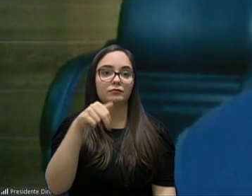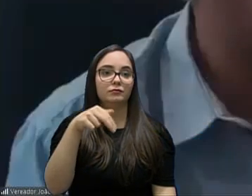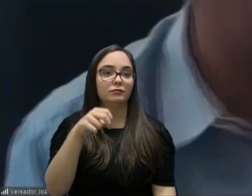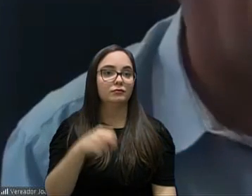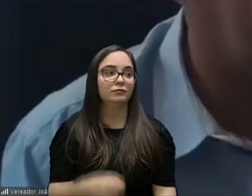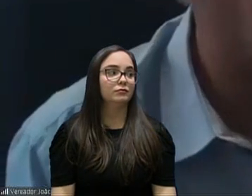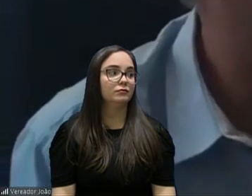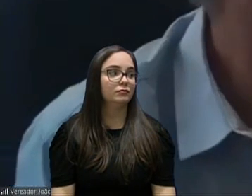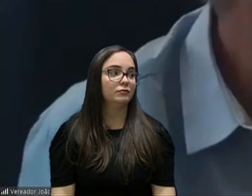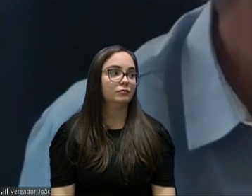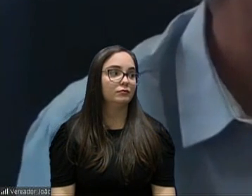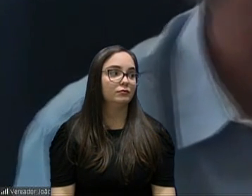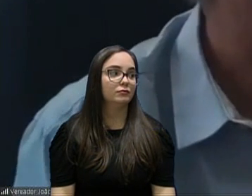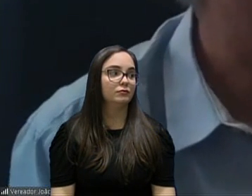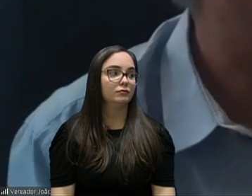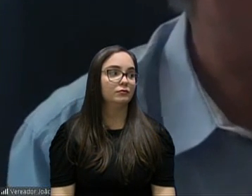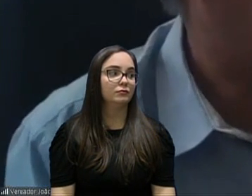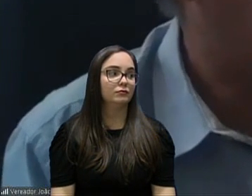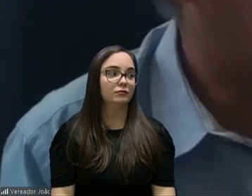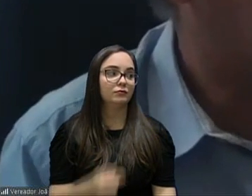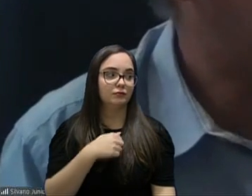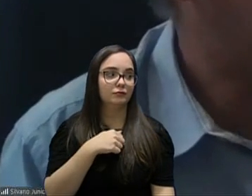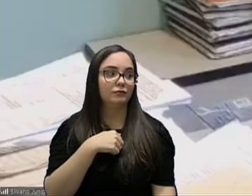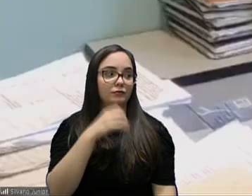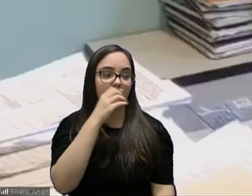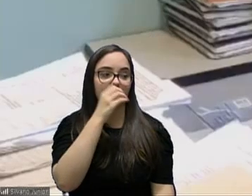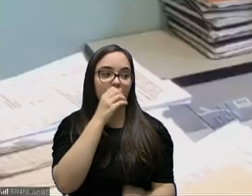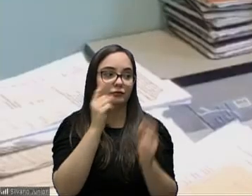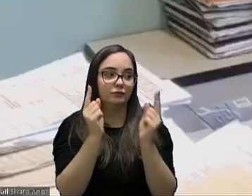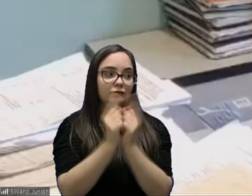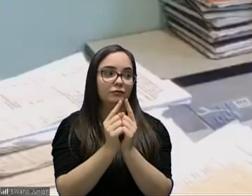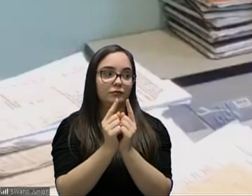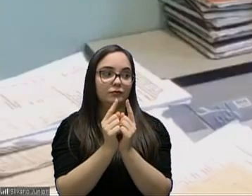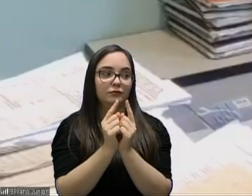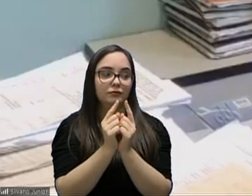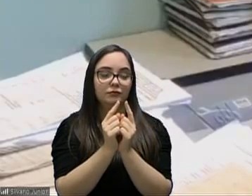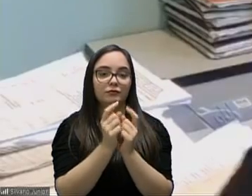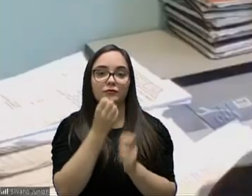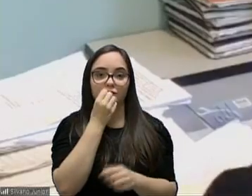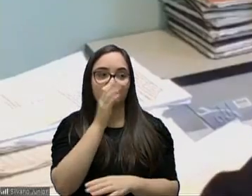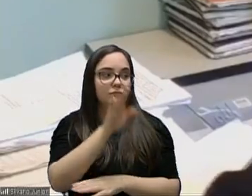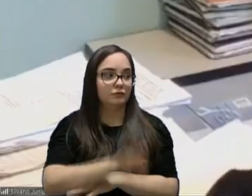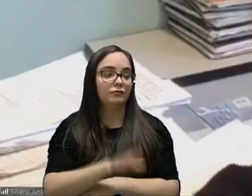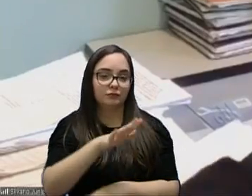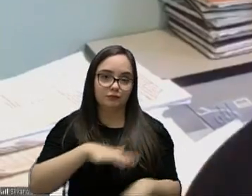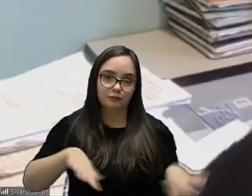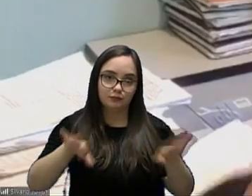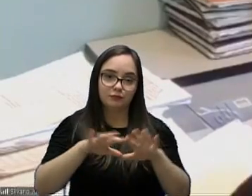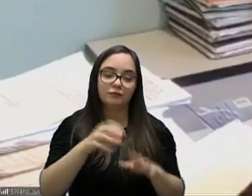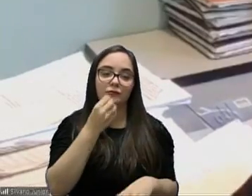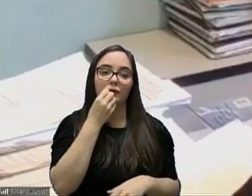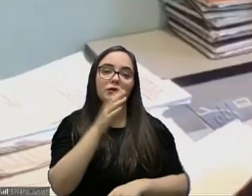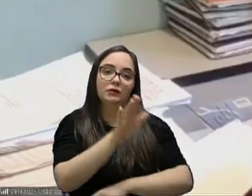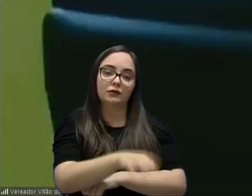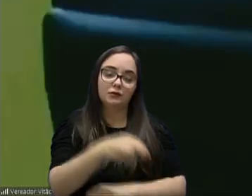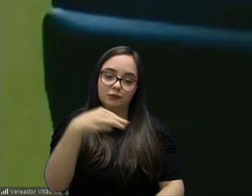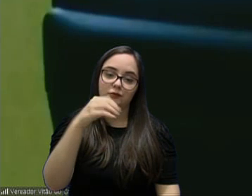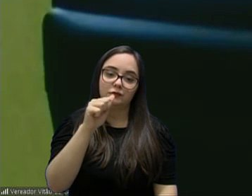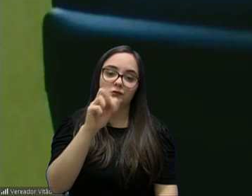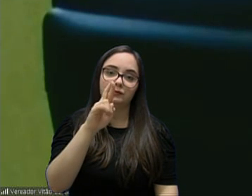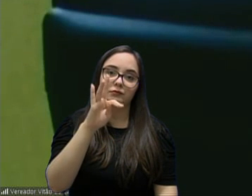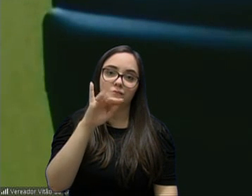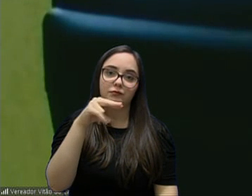Obrigado, vereador Silvano Júnior. Obrigado. Rapidinho, o meu vai ser rápido. Eu estava assistindo. Primeiro, boa tarde de novo. Boa tarde a todos. Boa tarde, Martinez. Estamos